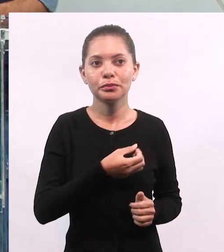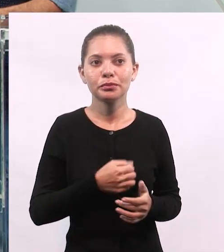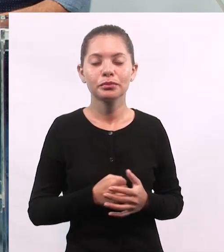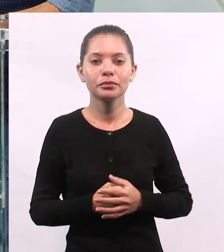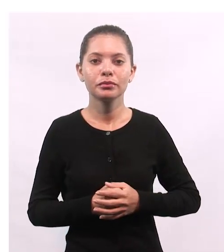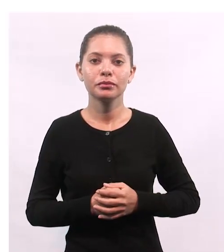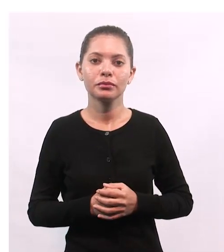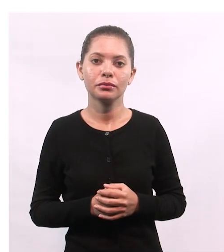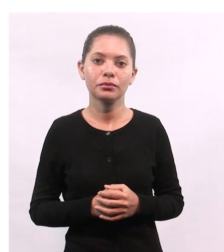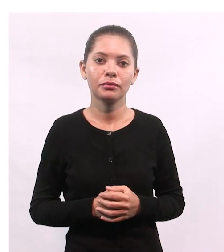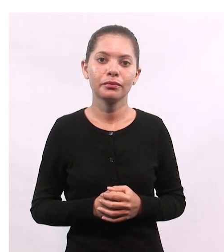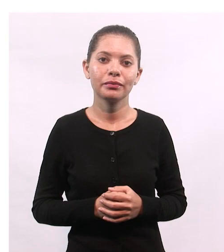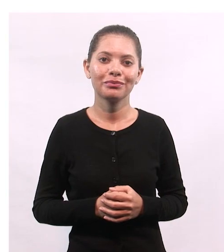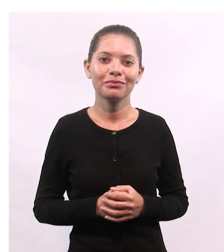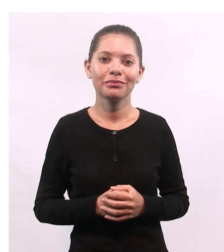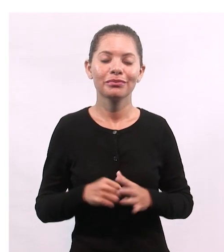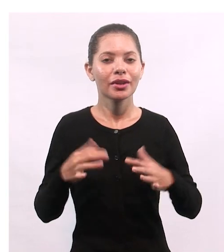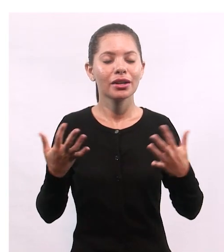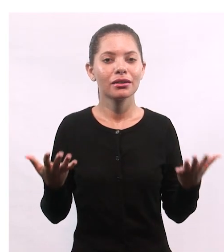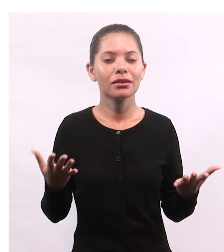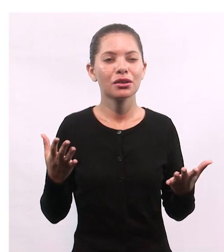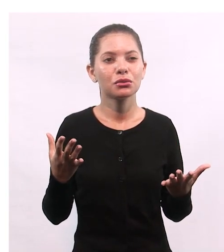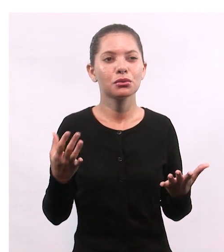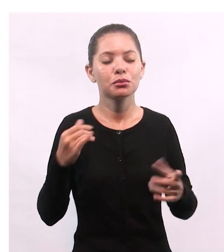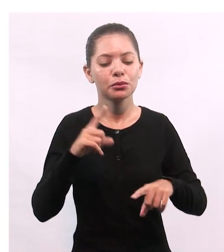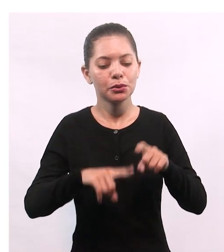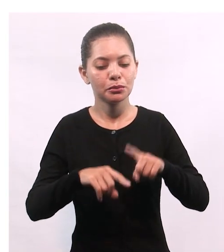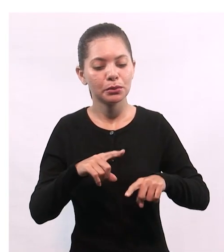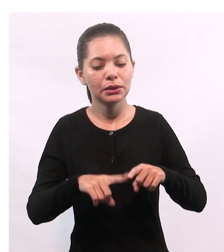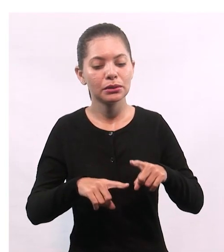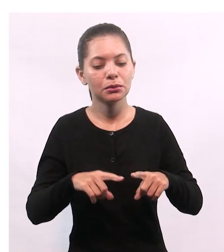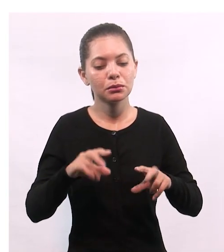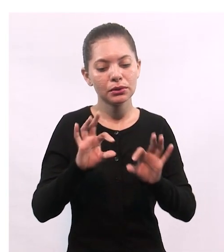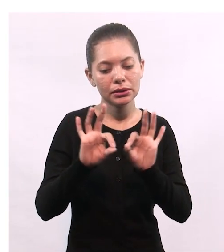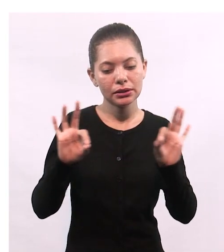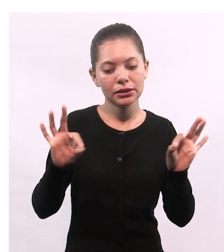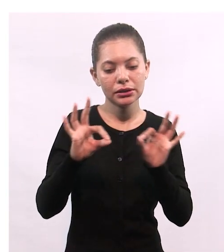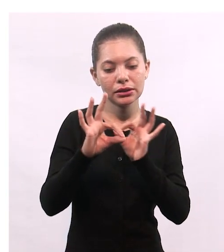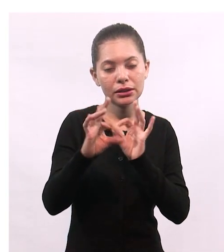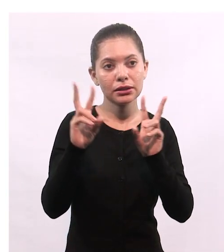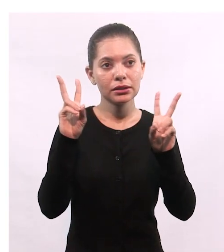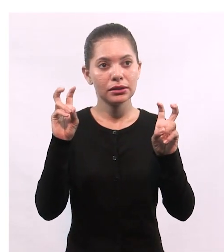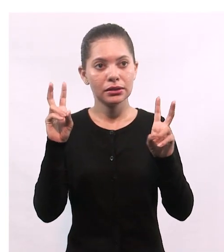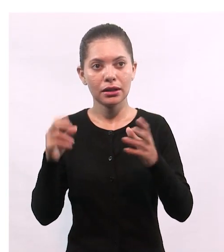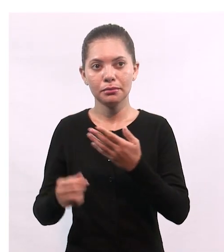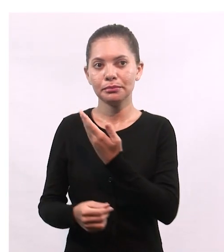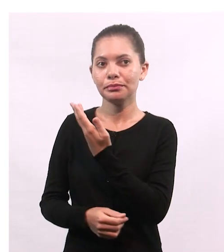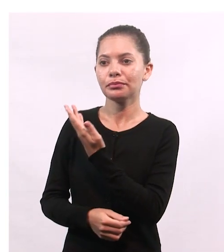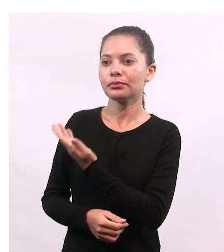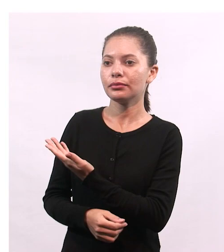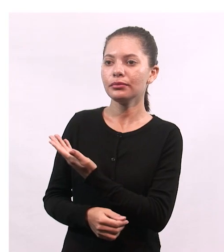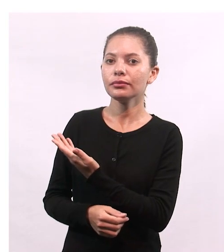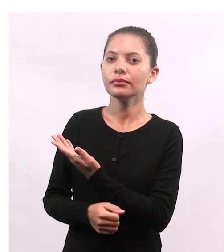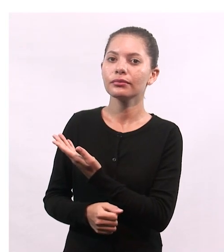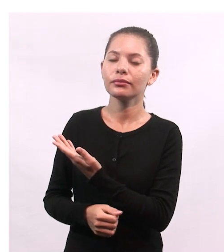racionais. Então, como instrumentos de medida, a gente pode citar fita métrica,